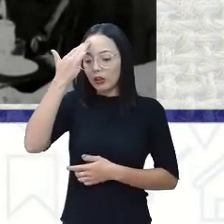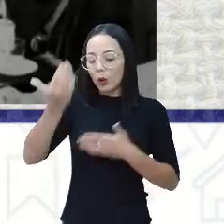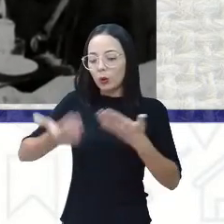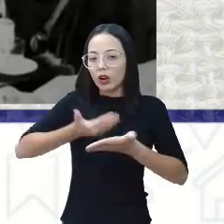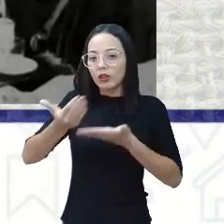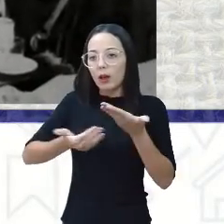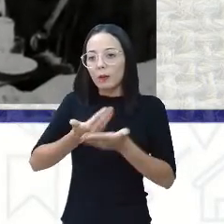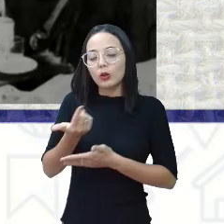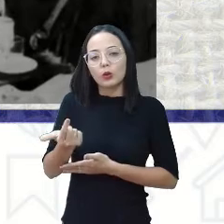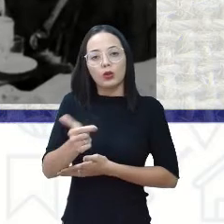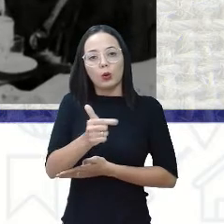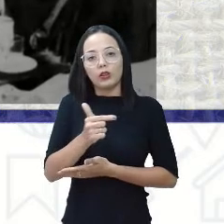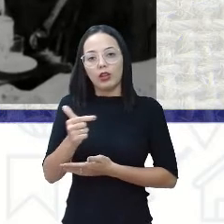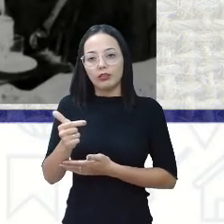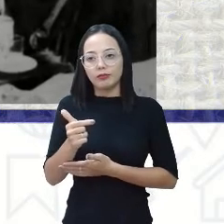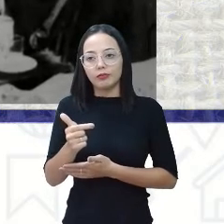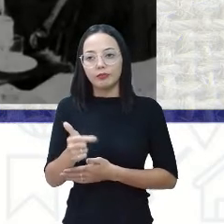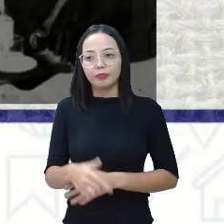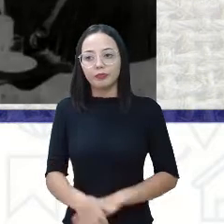da gripe especificamente.